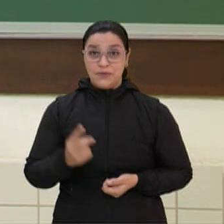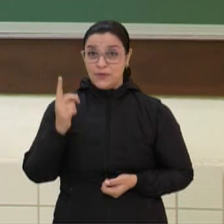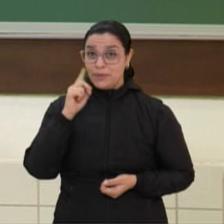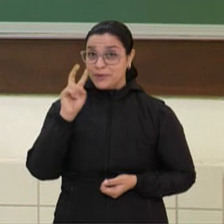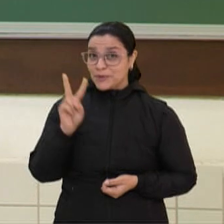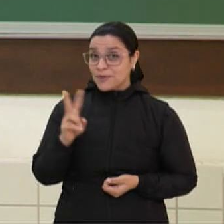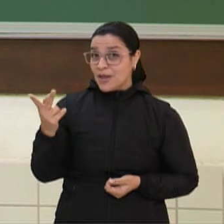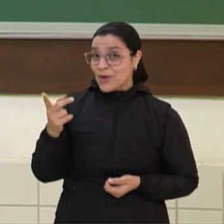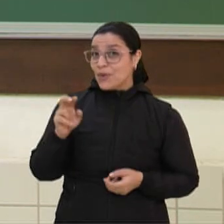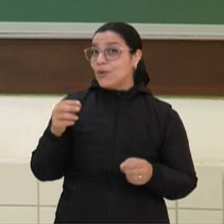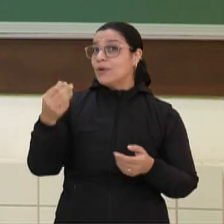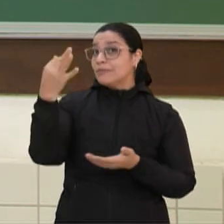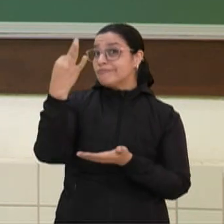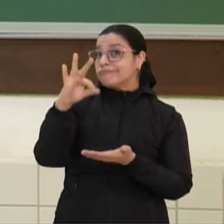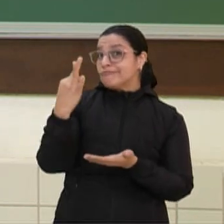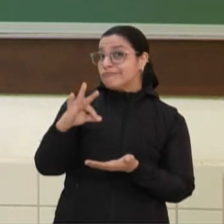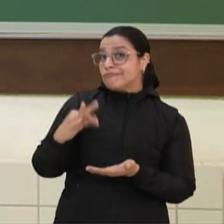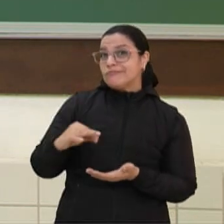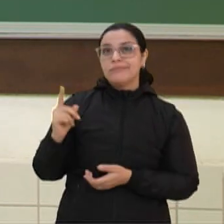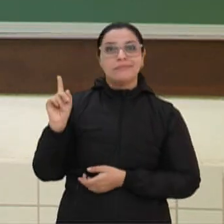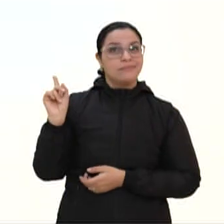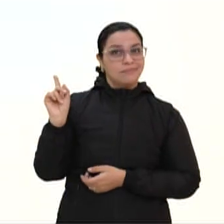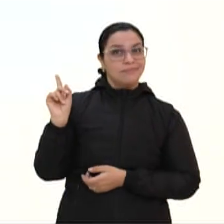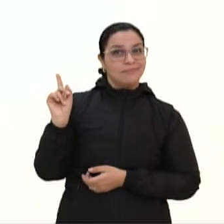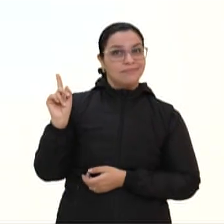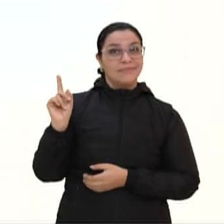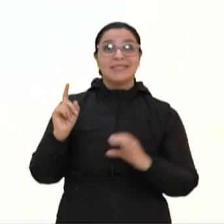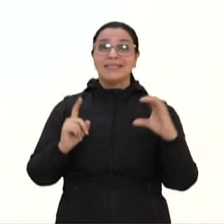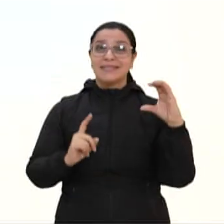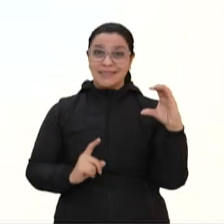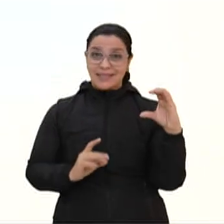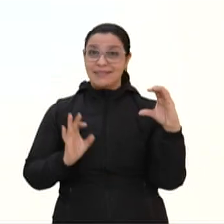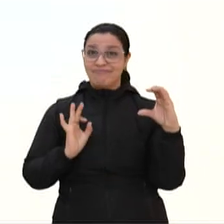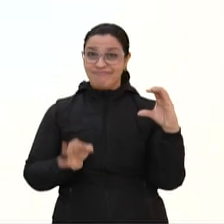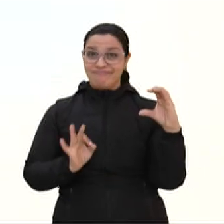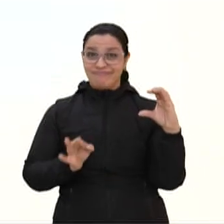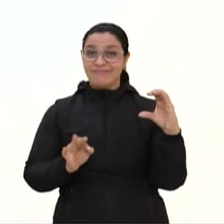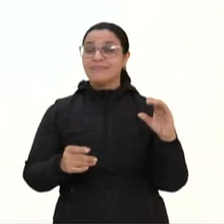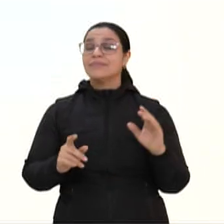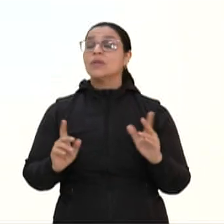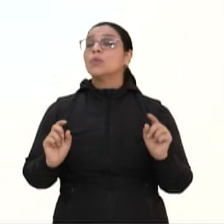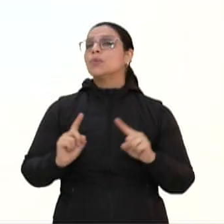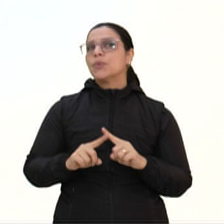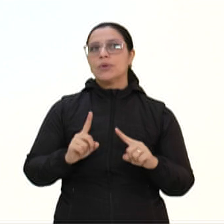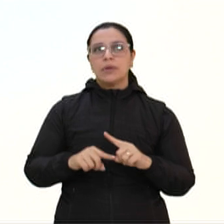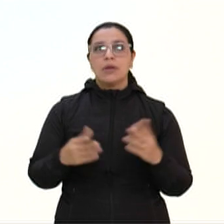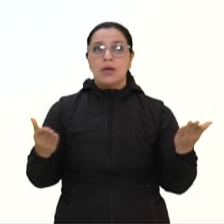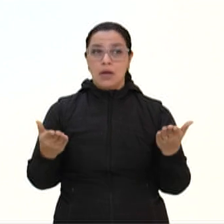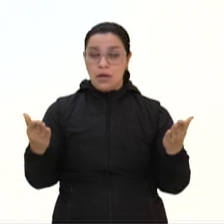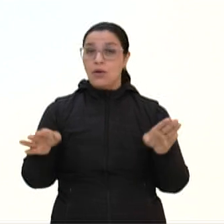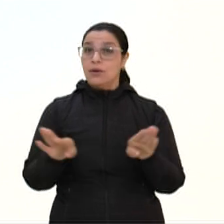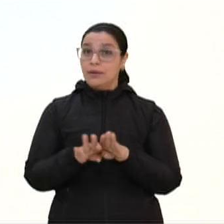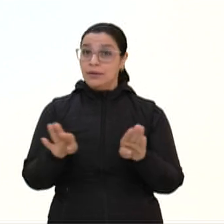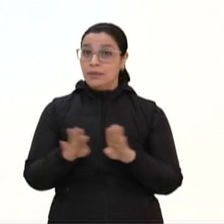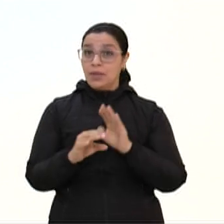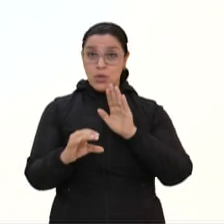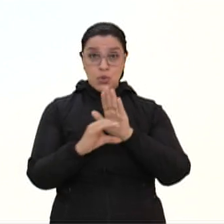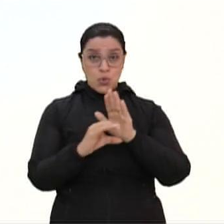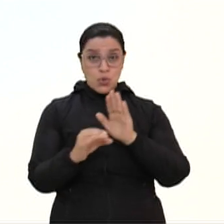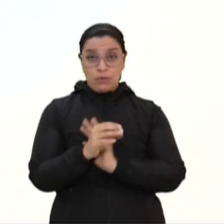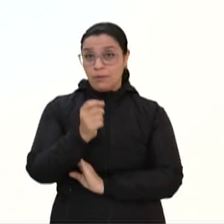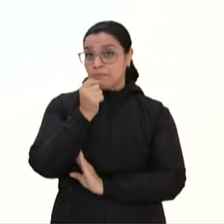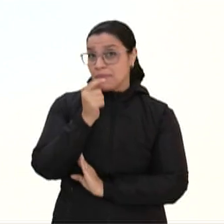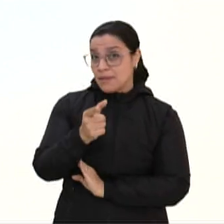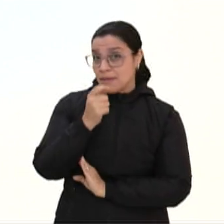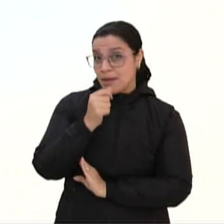vamos aí fazer a correção. É letra C. Claro, né? A crônica humorística